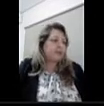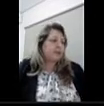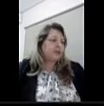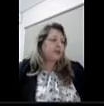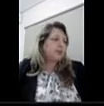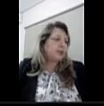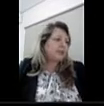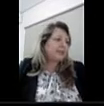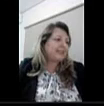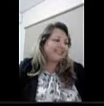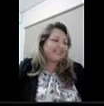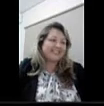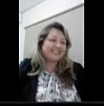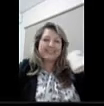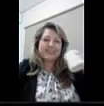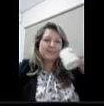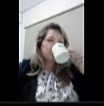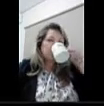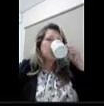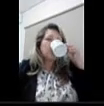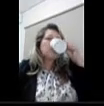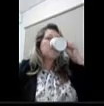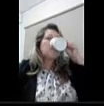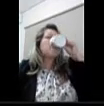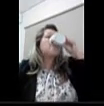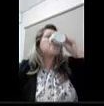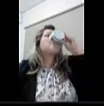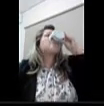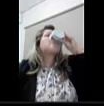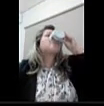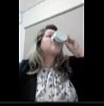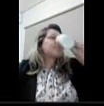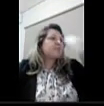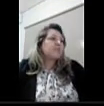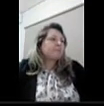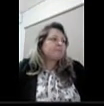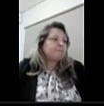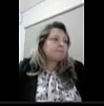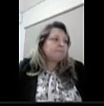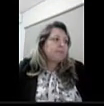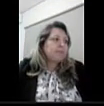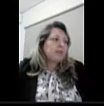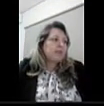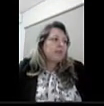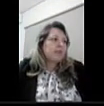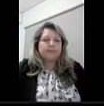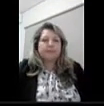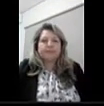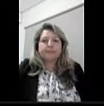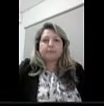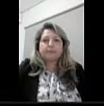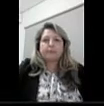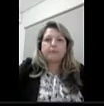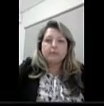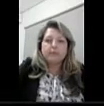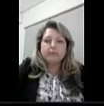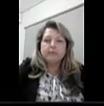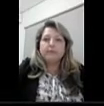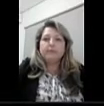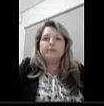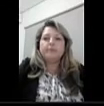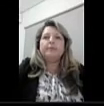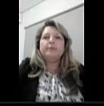Pode falar um pouquinho, então. Fazendo um link aí com a última fala da Flávia, o reforço positivo,